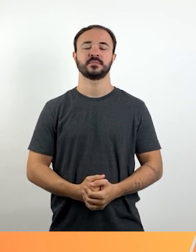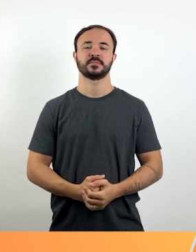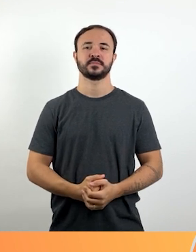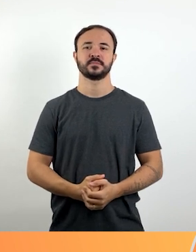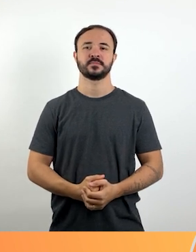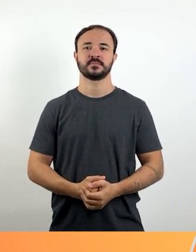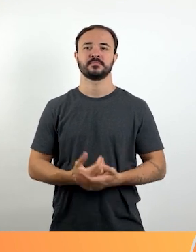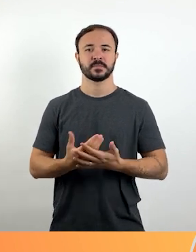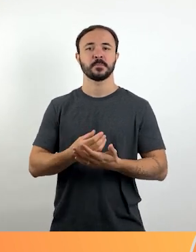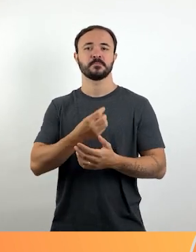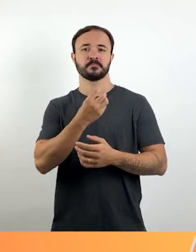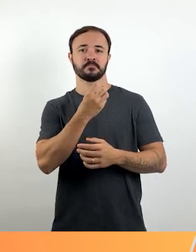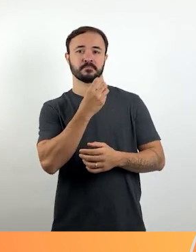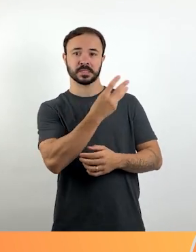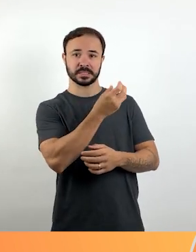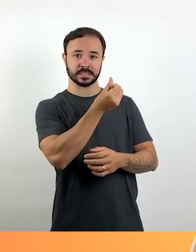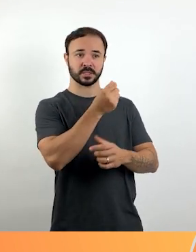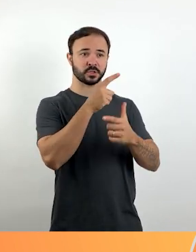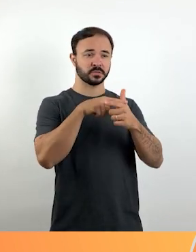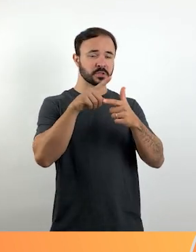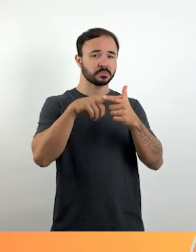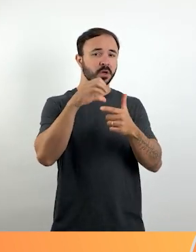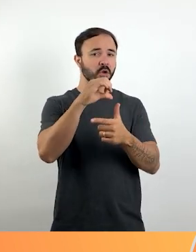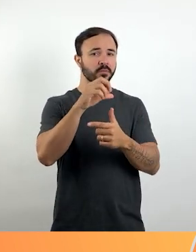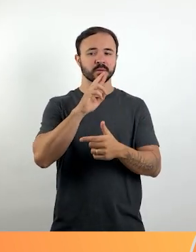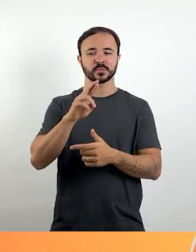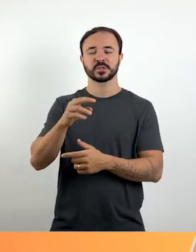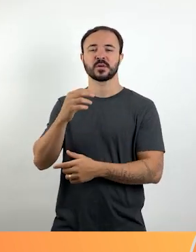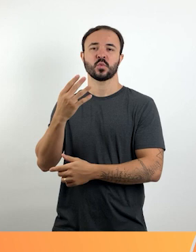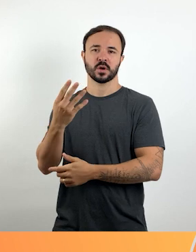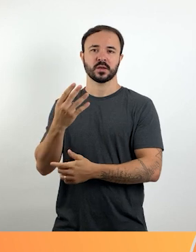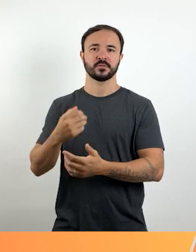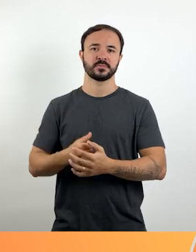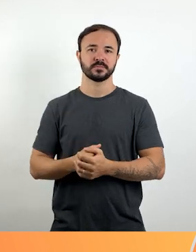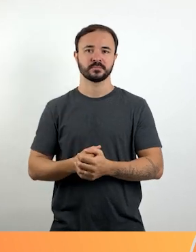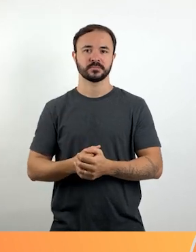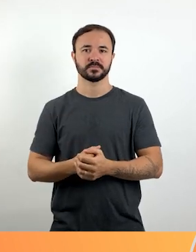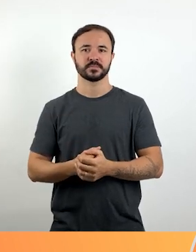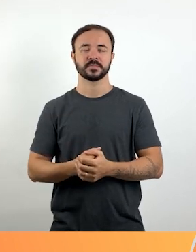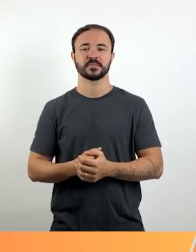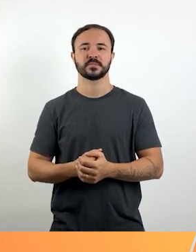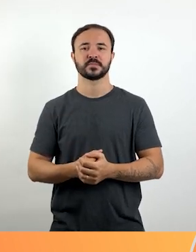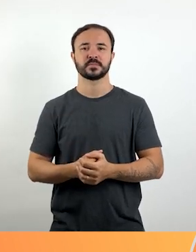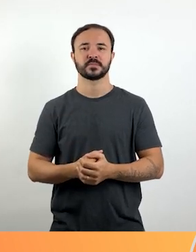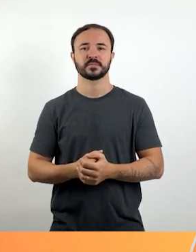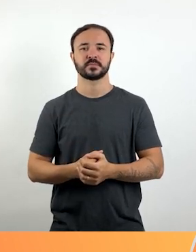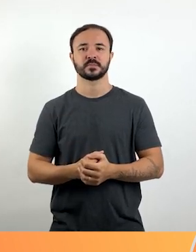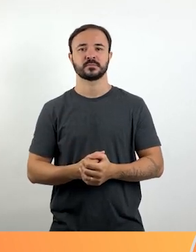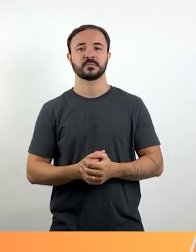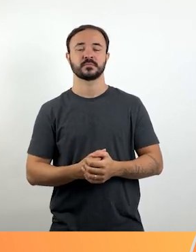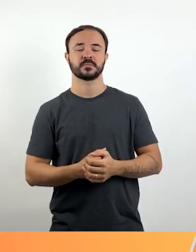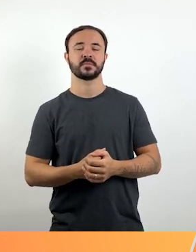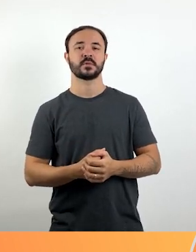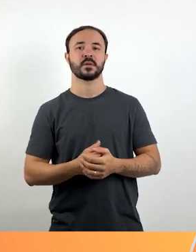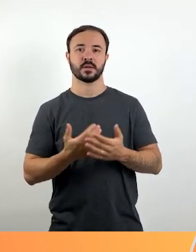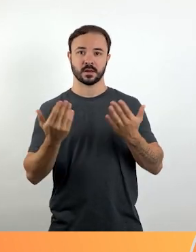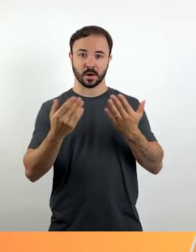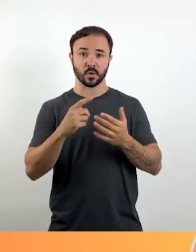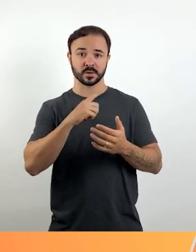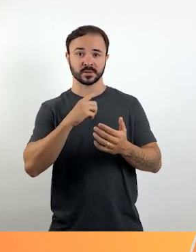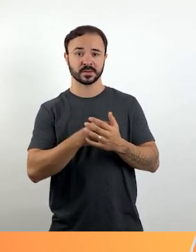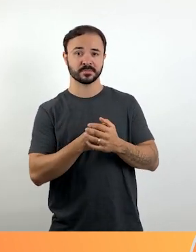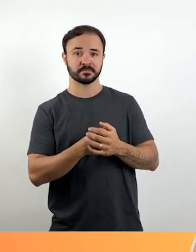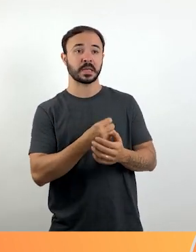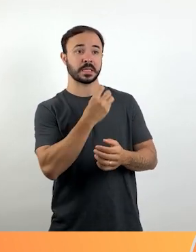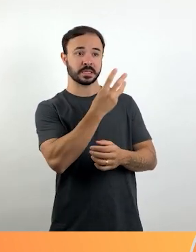4, vezes 1, 4, mais 36 por 36 é 1, vezes 1, 1, mais